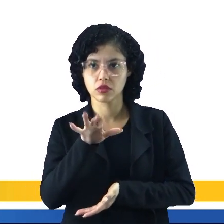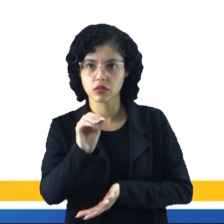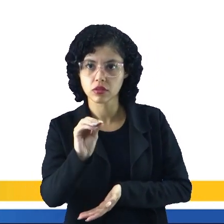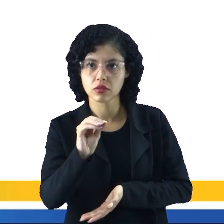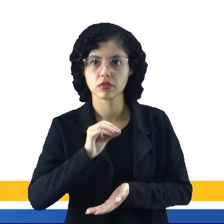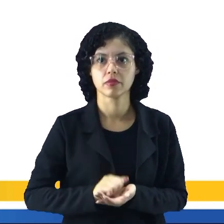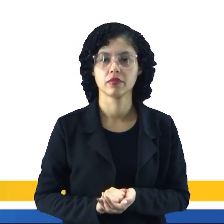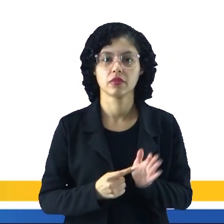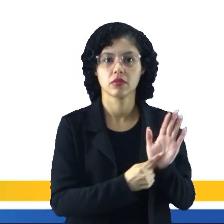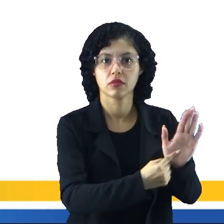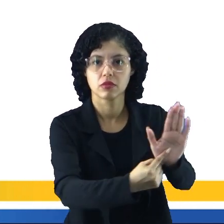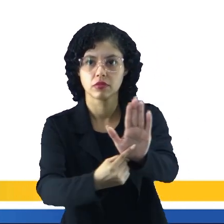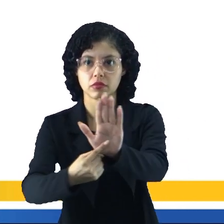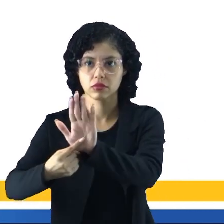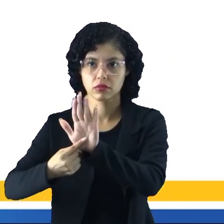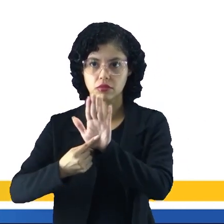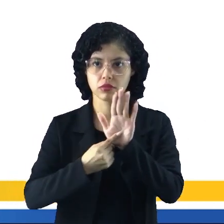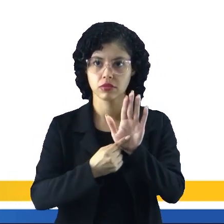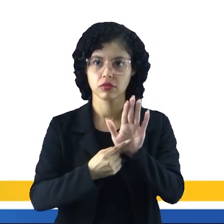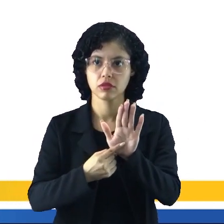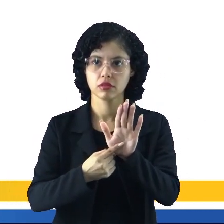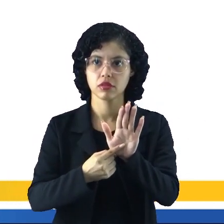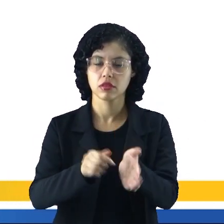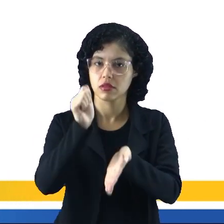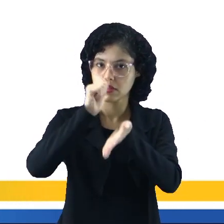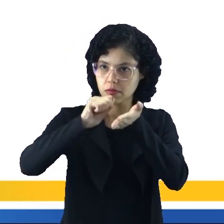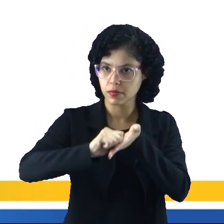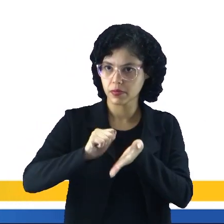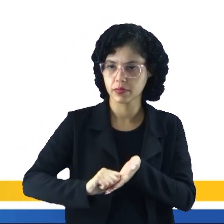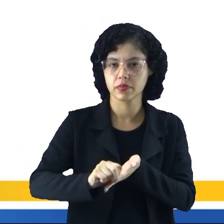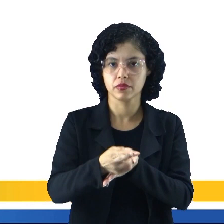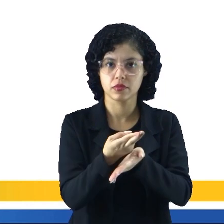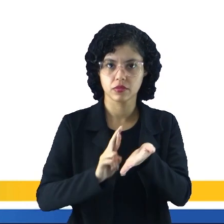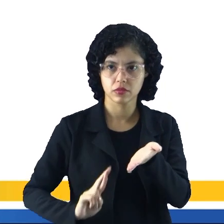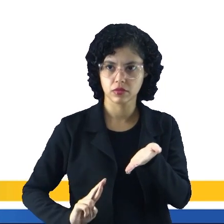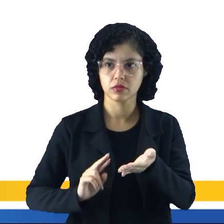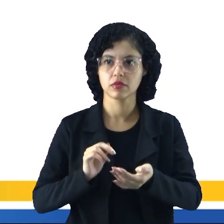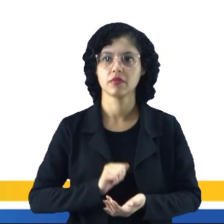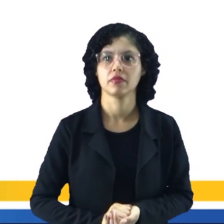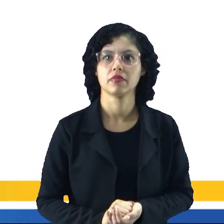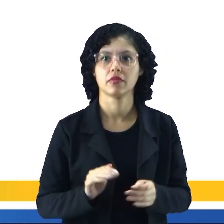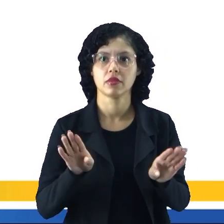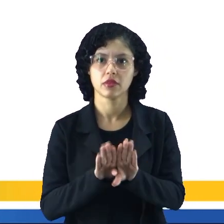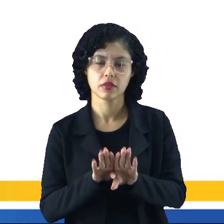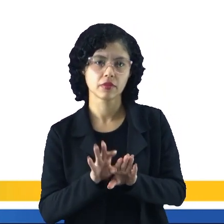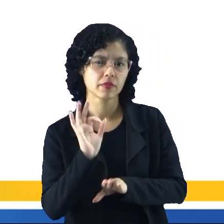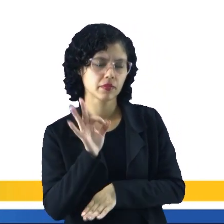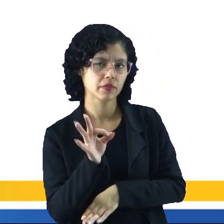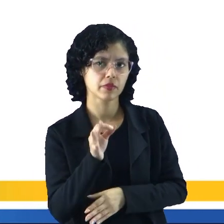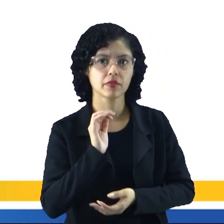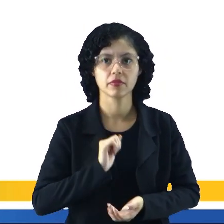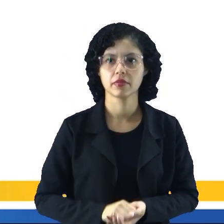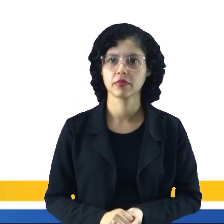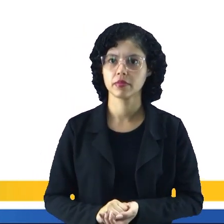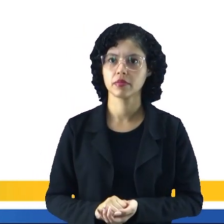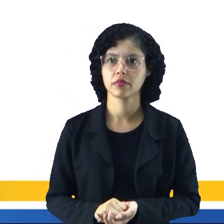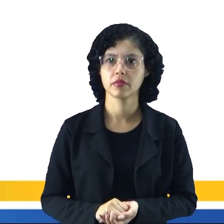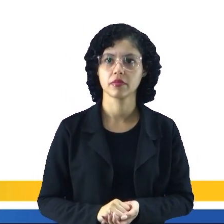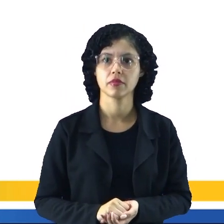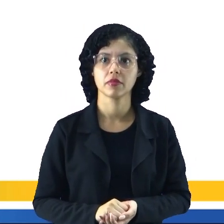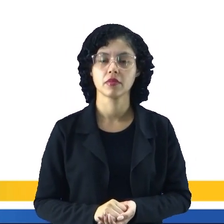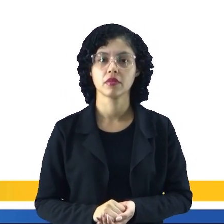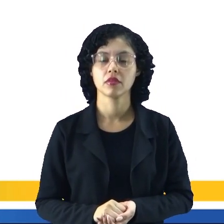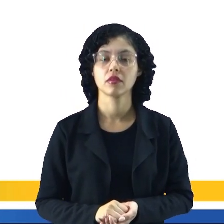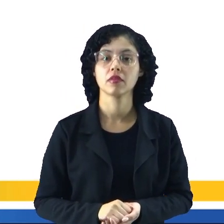injuntivo expositivo e dissertativo então nós temos aí cinco tipos textuais certo vamos lá para